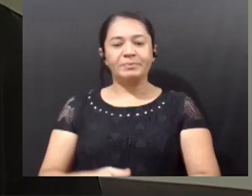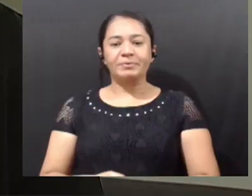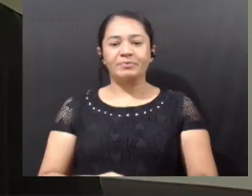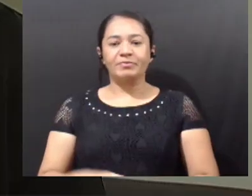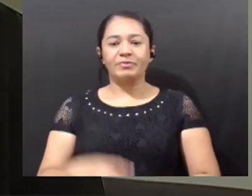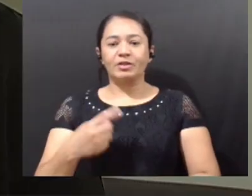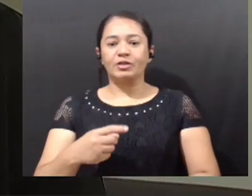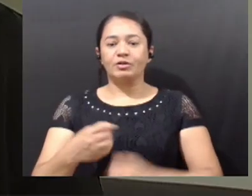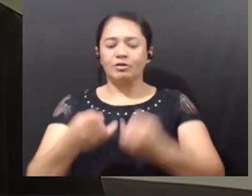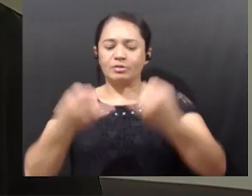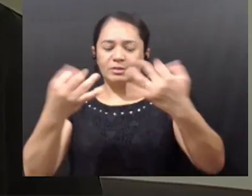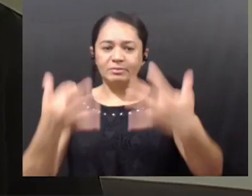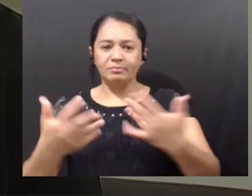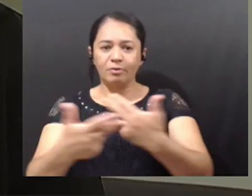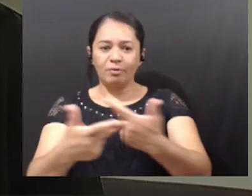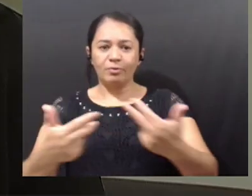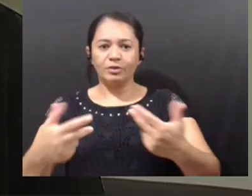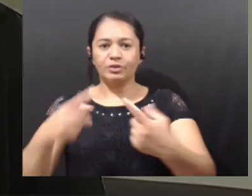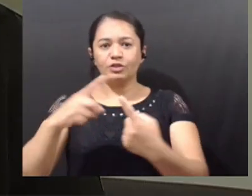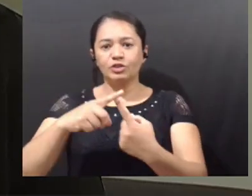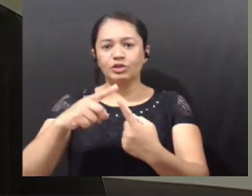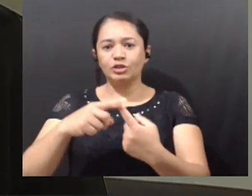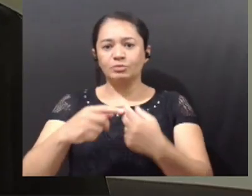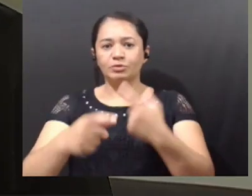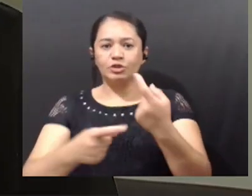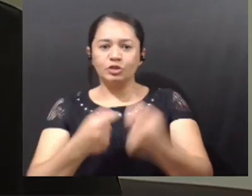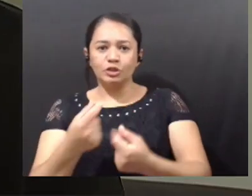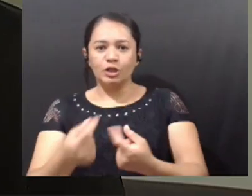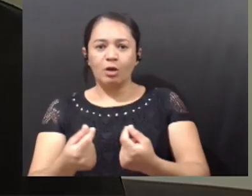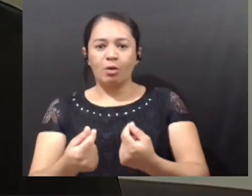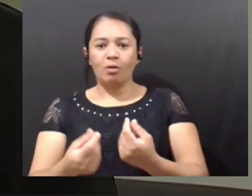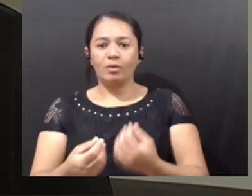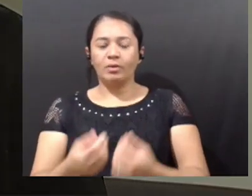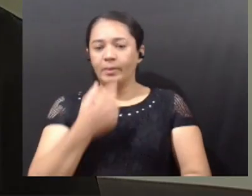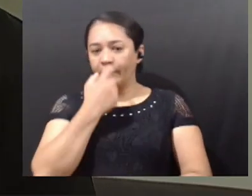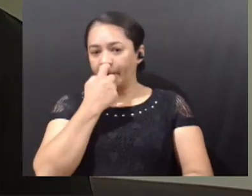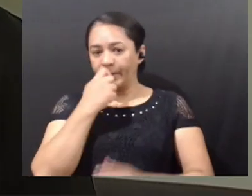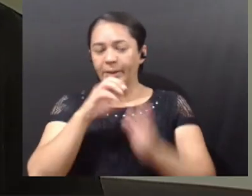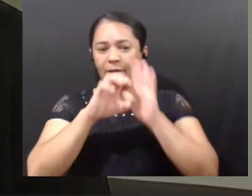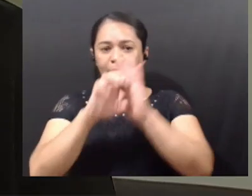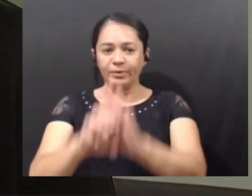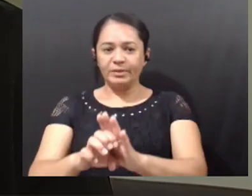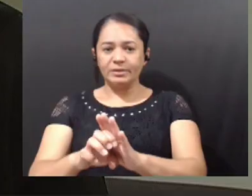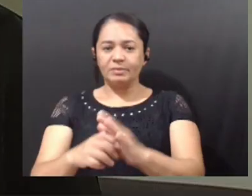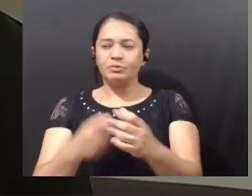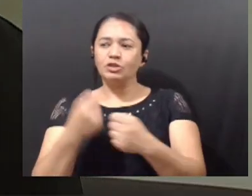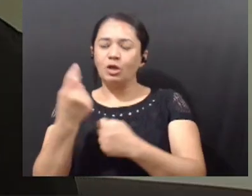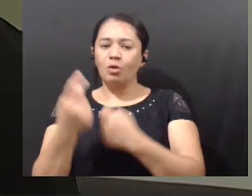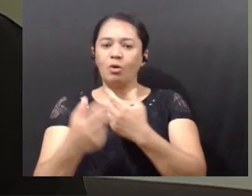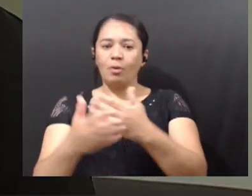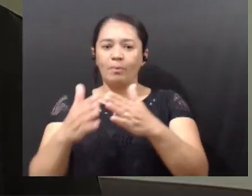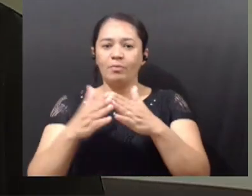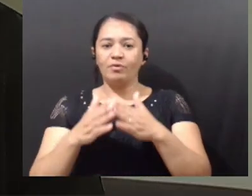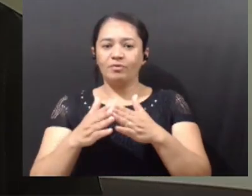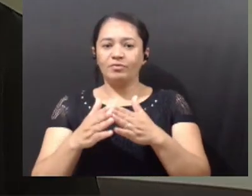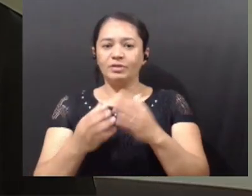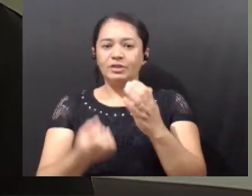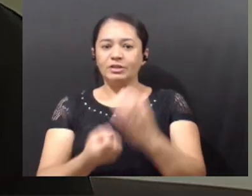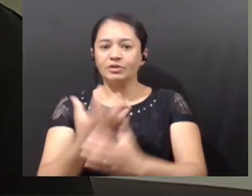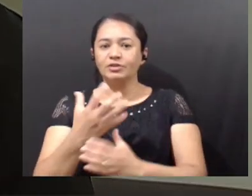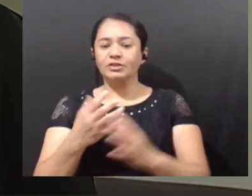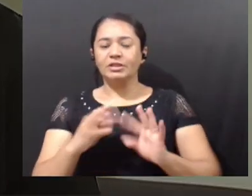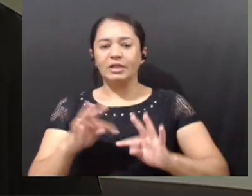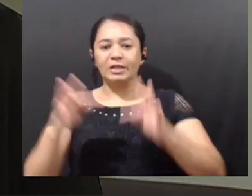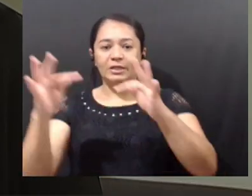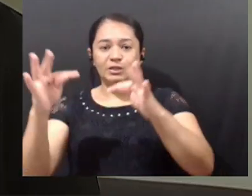né, modelos de negócios, dá exemplos de alguns, por favor. Claro, desde construção, a tecnologia, eu tenho